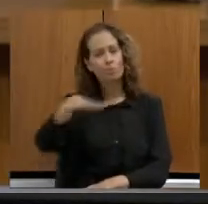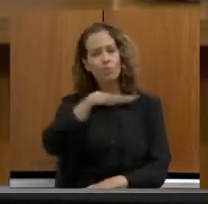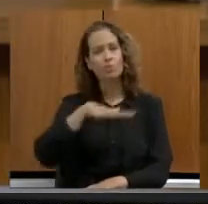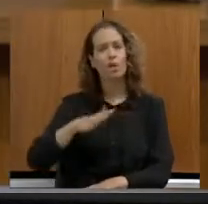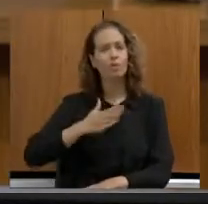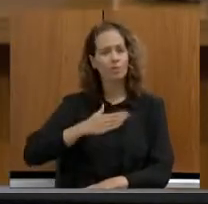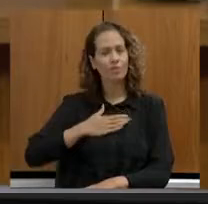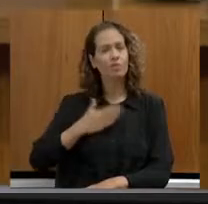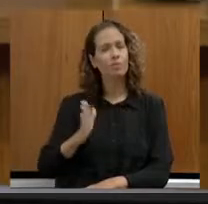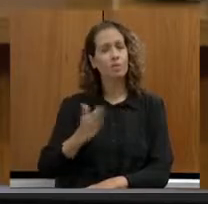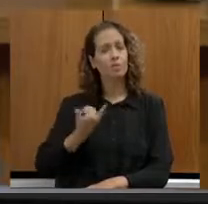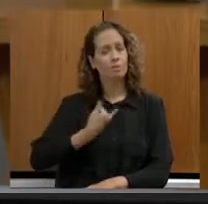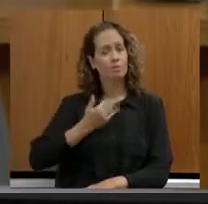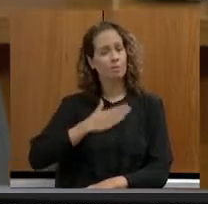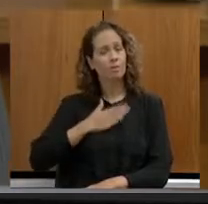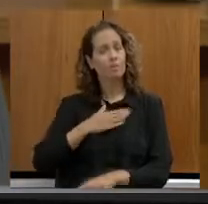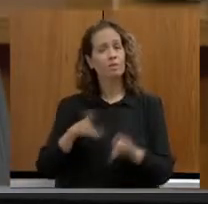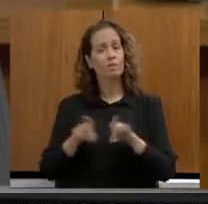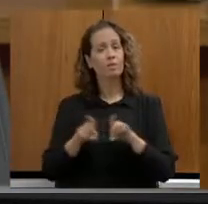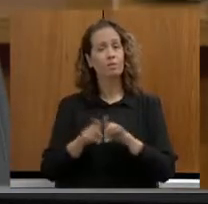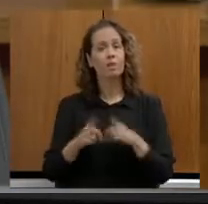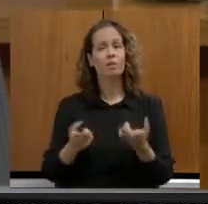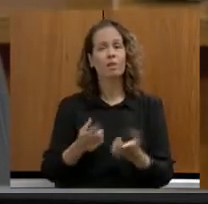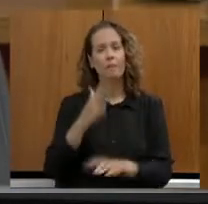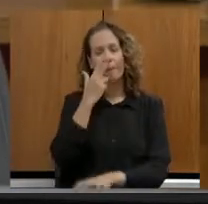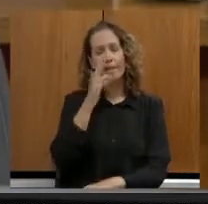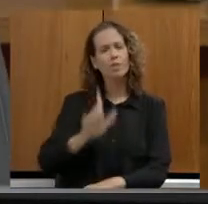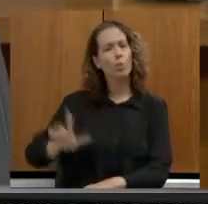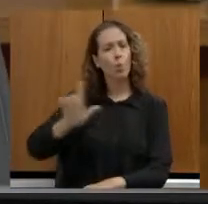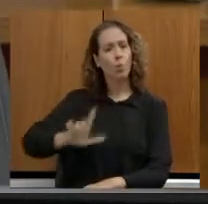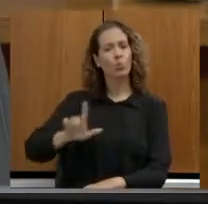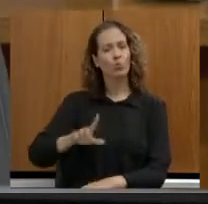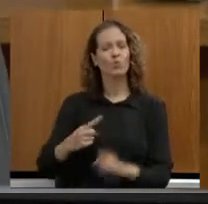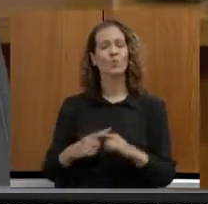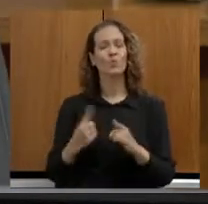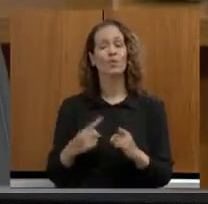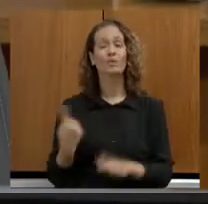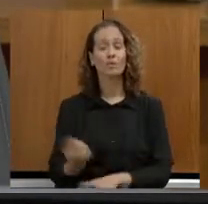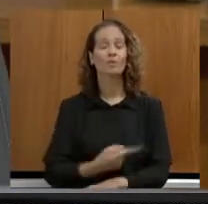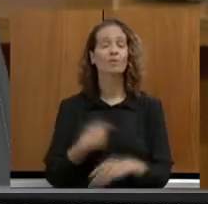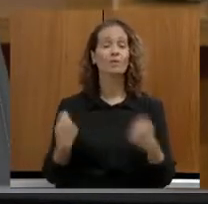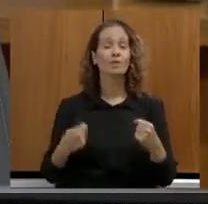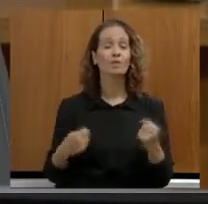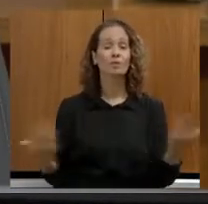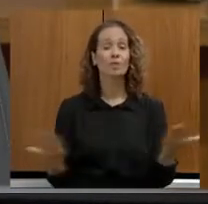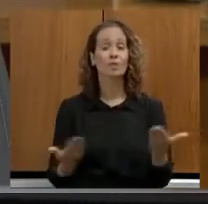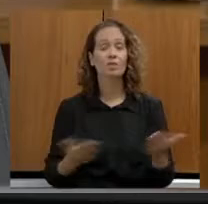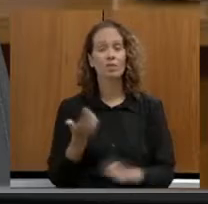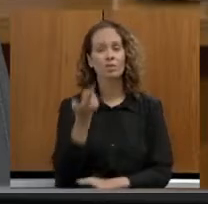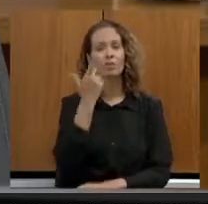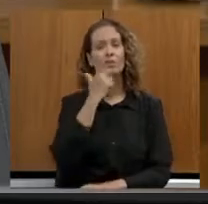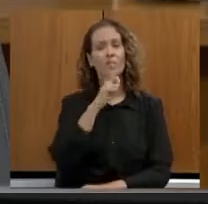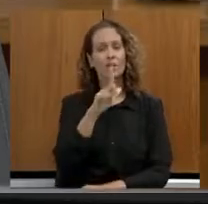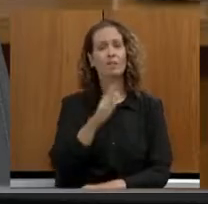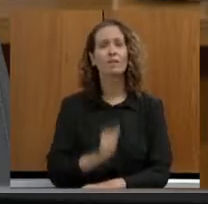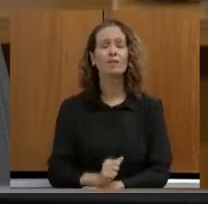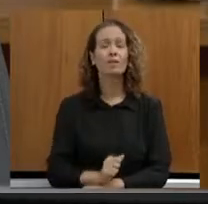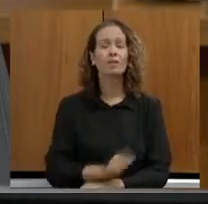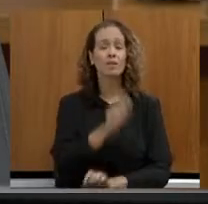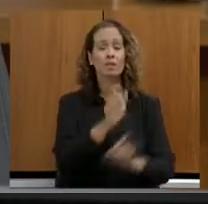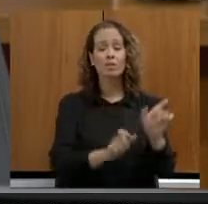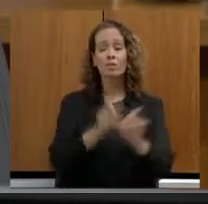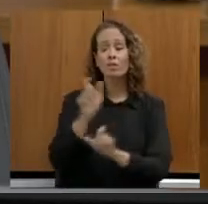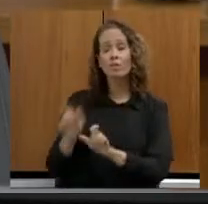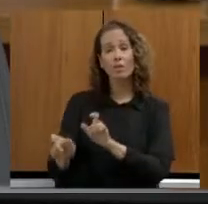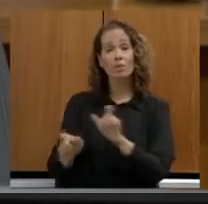tô falando isso para mim também dado como Óbvio a gente precisa agora conseguir o maior investimento em capital humano para uma situação um